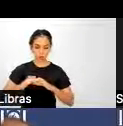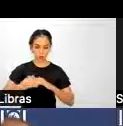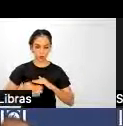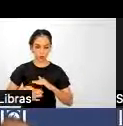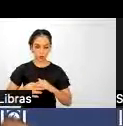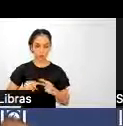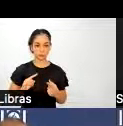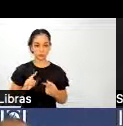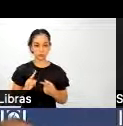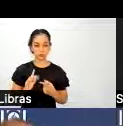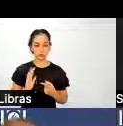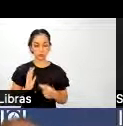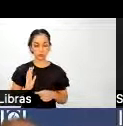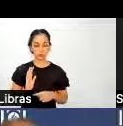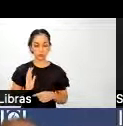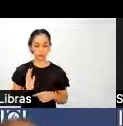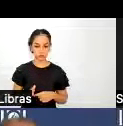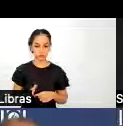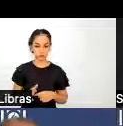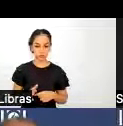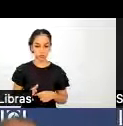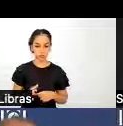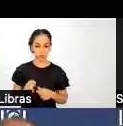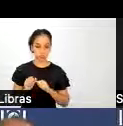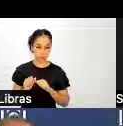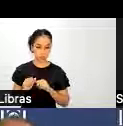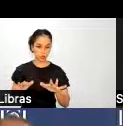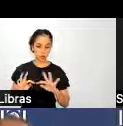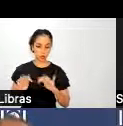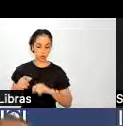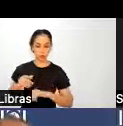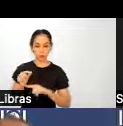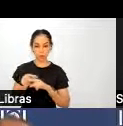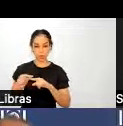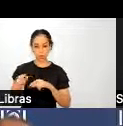que já está espalhado, né, em todos os bairros de Nova York.